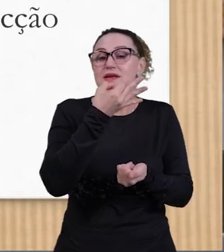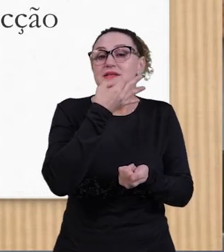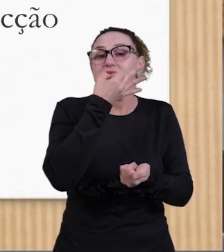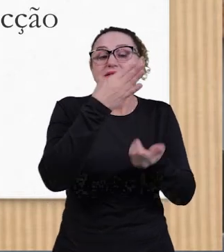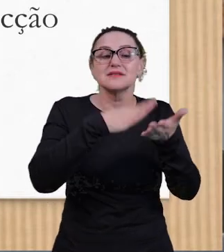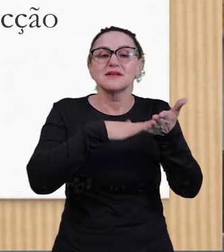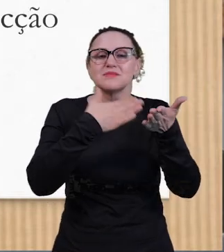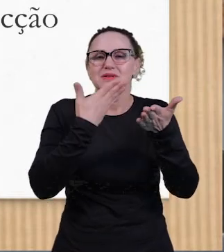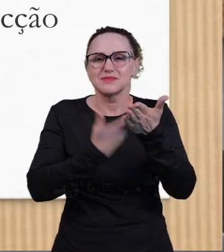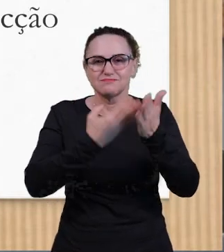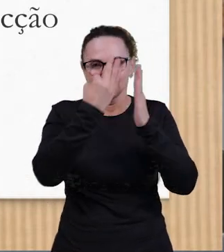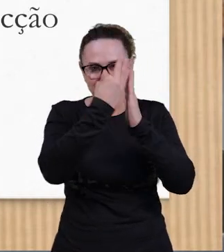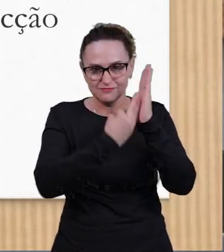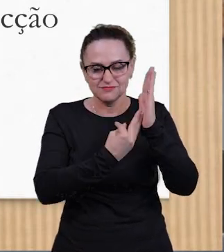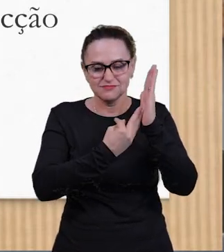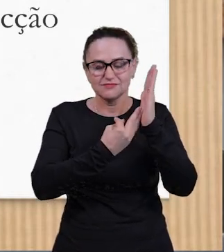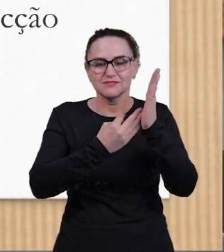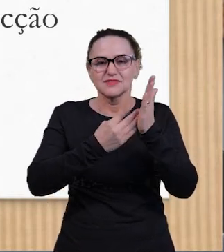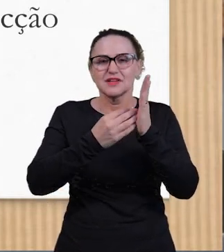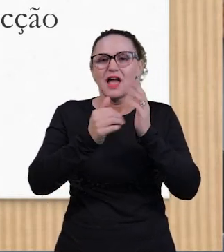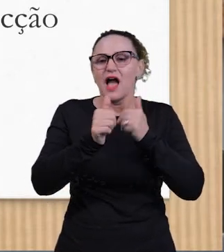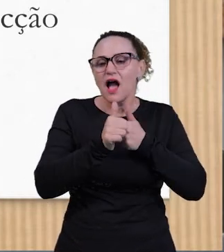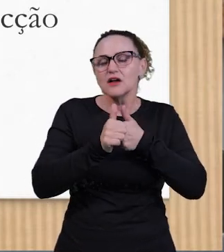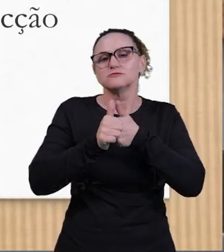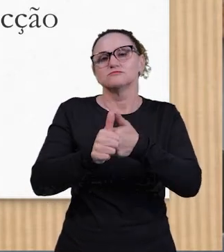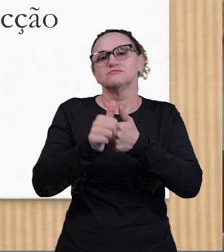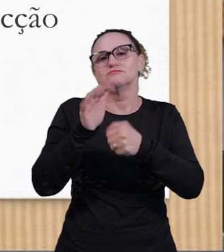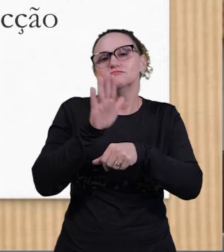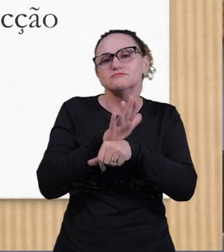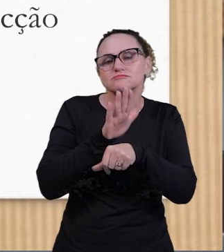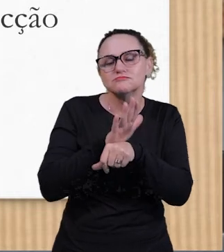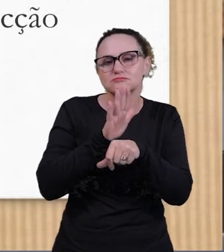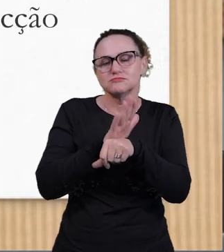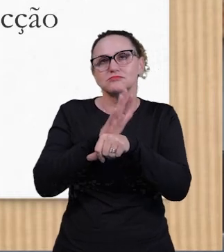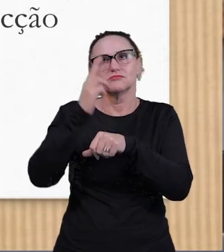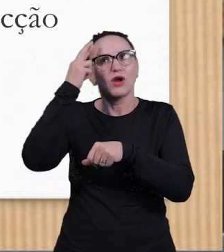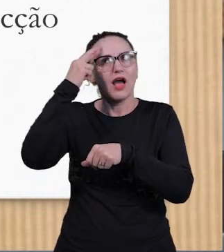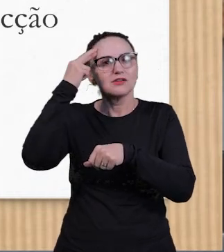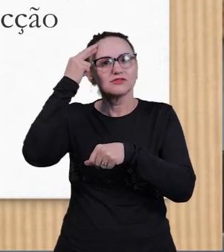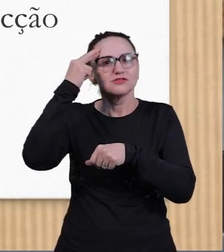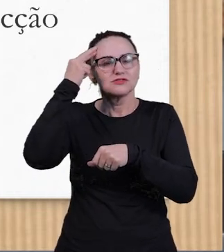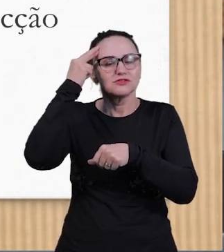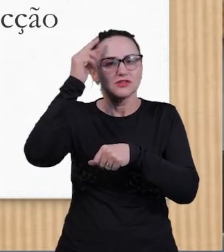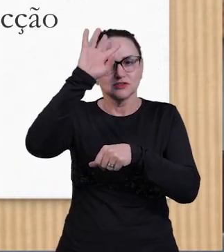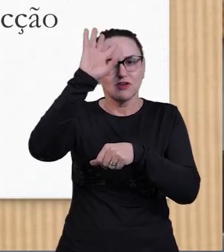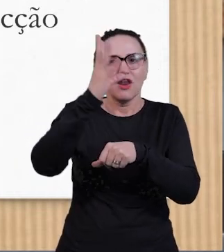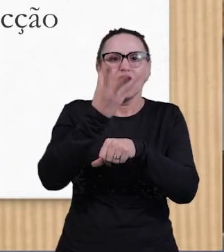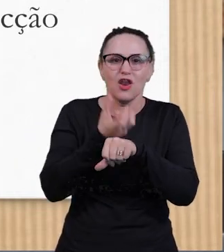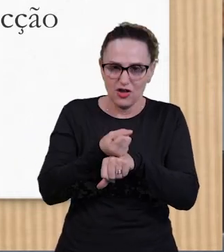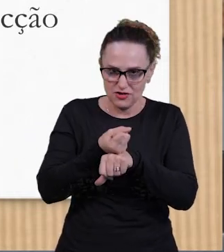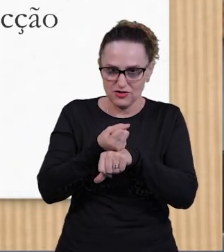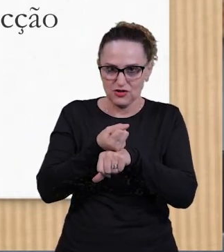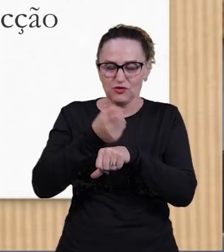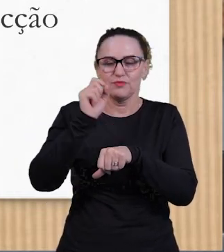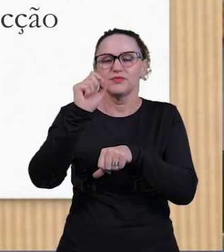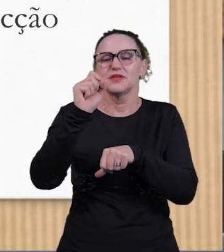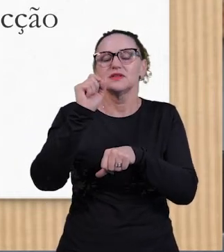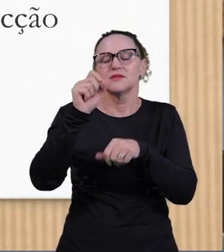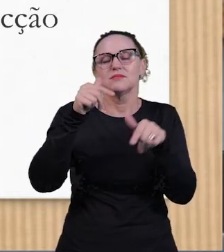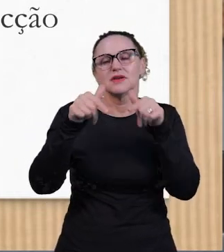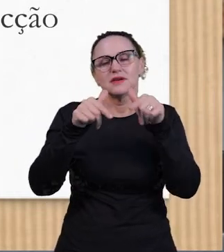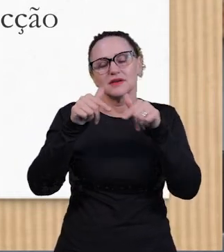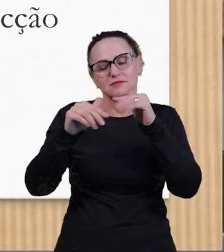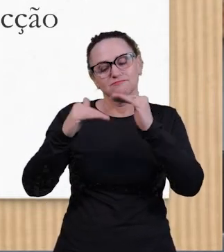textos, auxiliar no desenvolvimento do raciocínio lógico e fornecer instrumentos para o trabalho